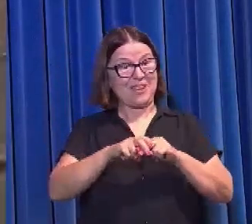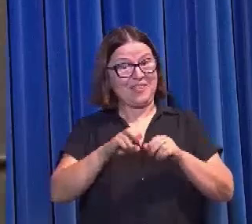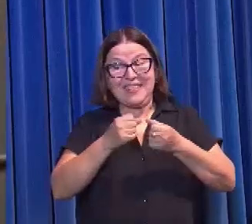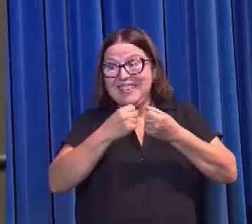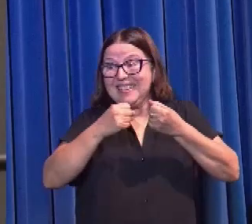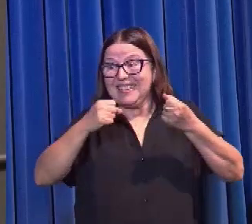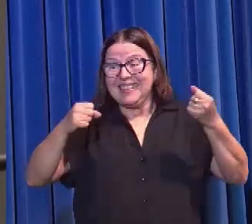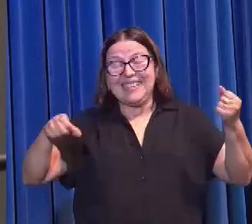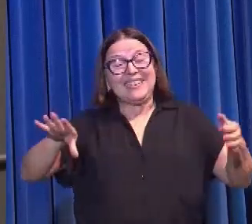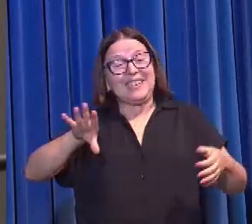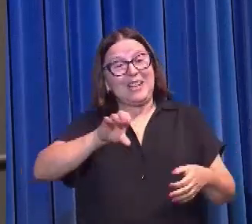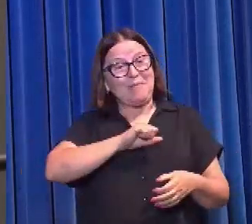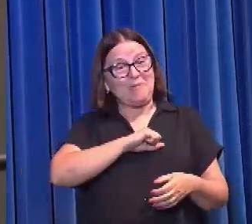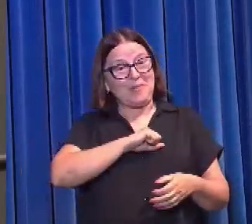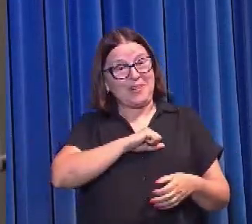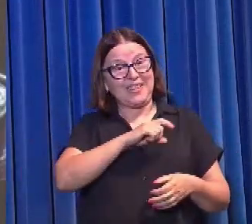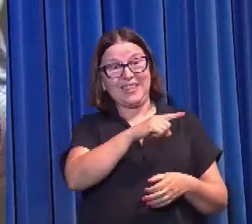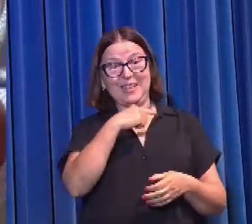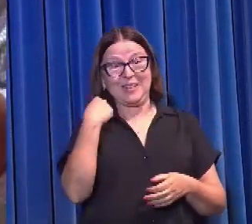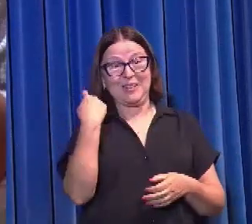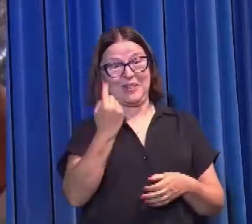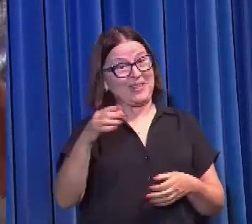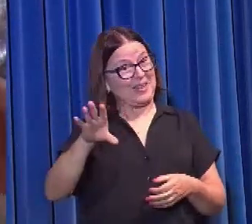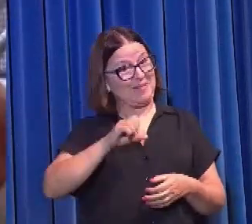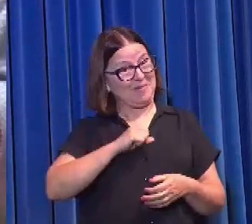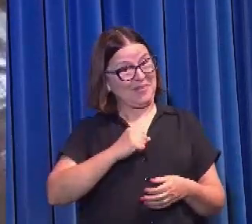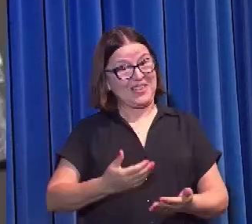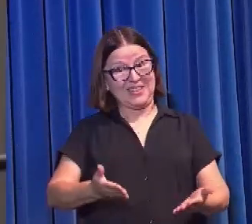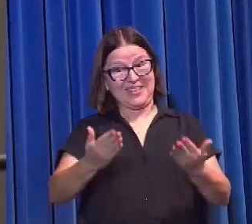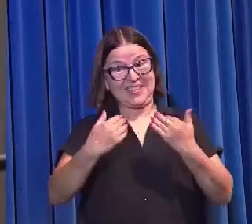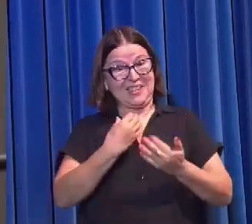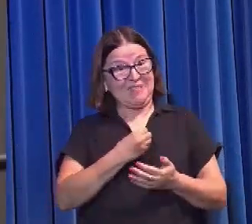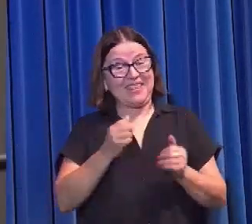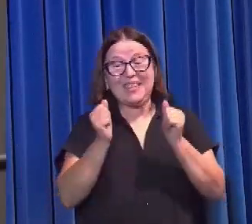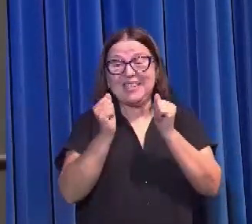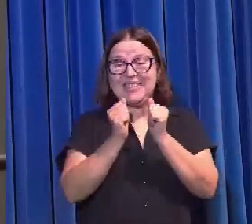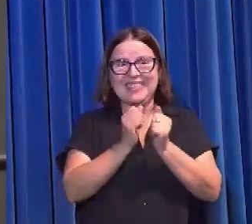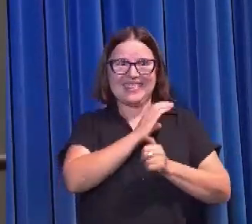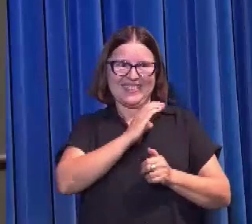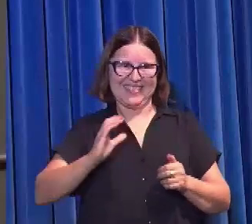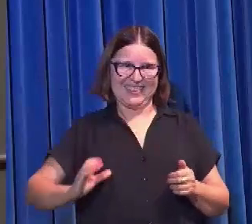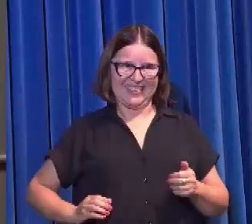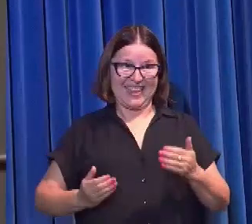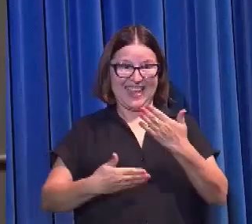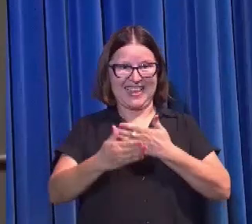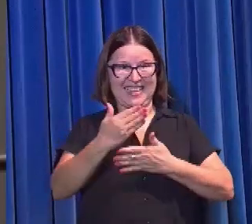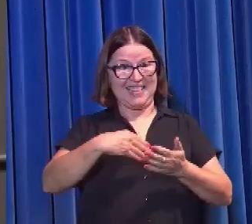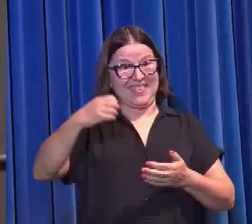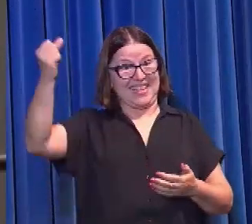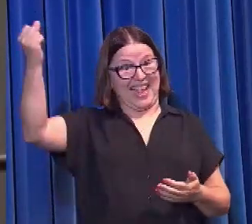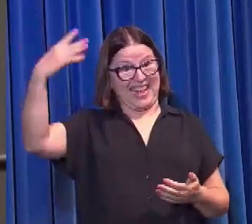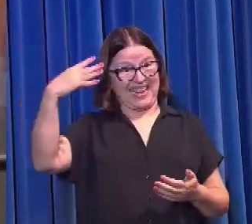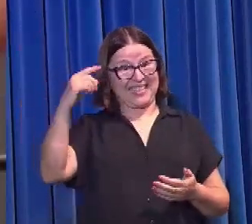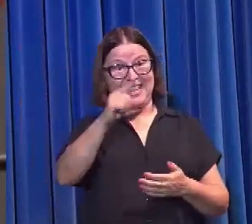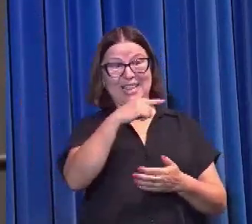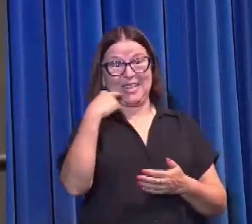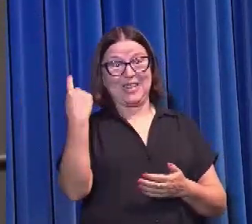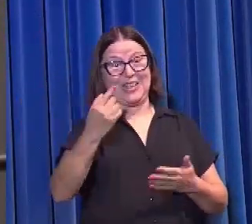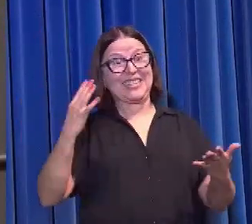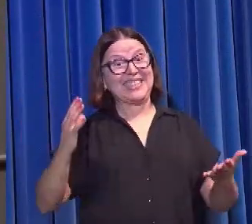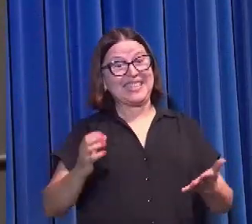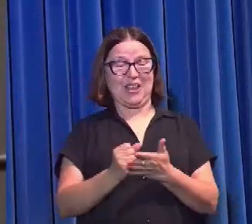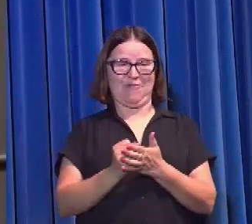nos amou, nos deu vida juntamente com Cristo. Pela graça sois salvos.